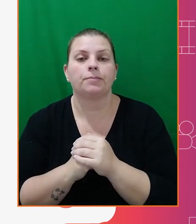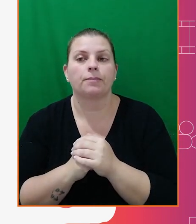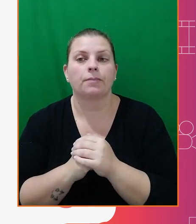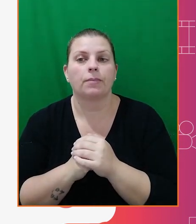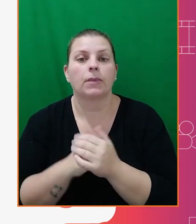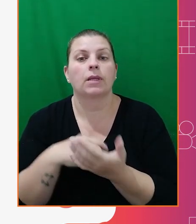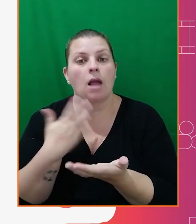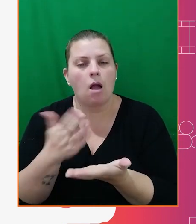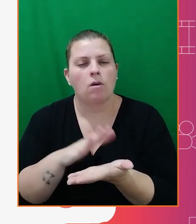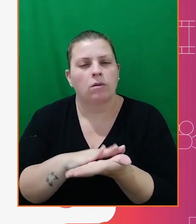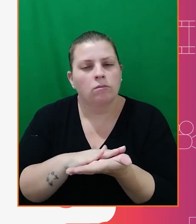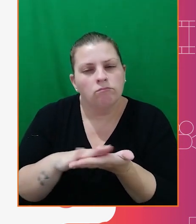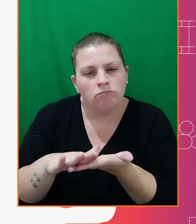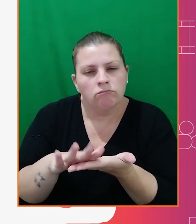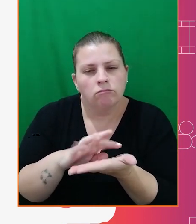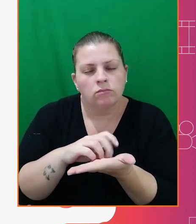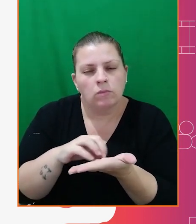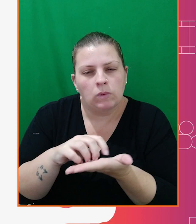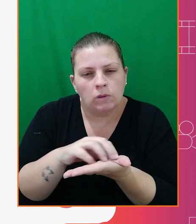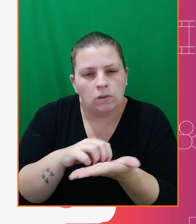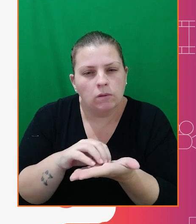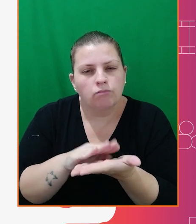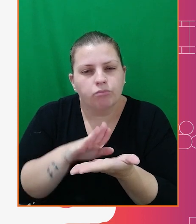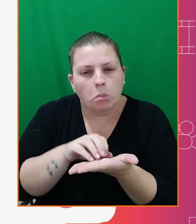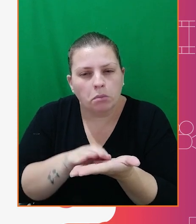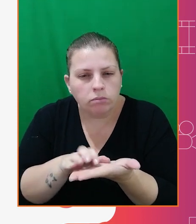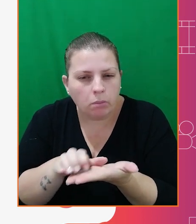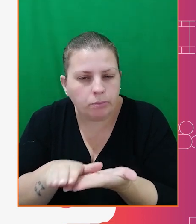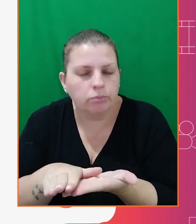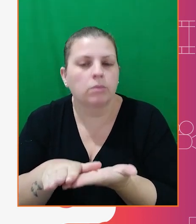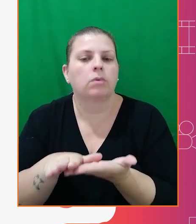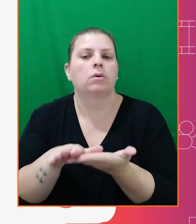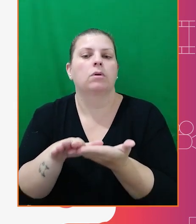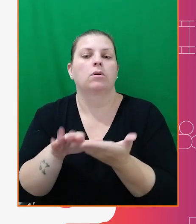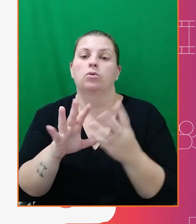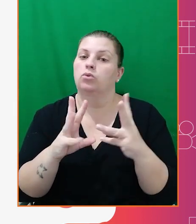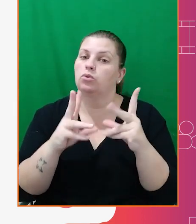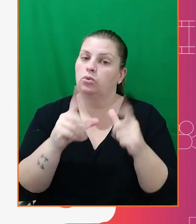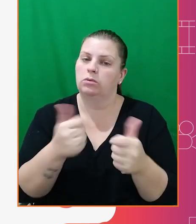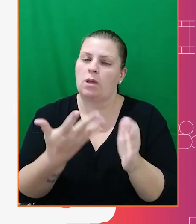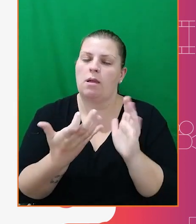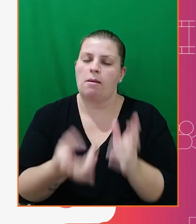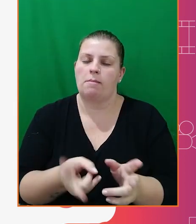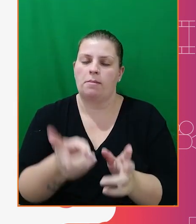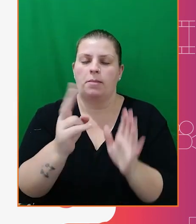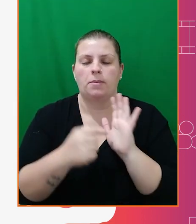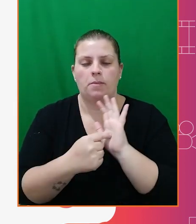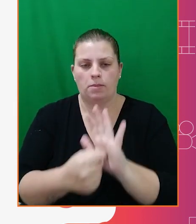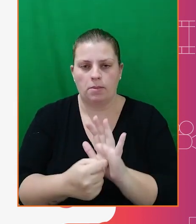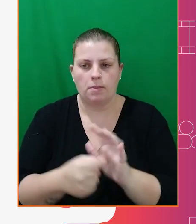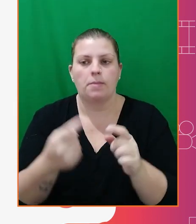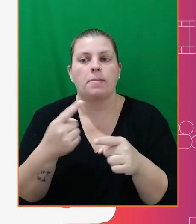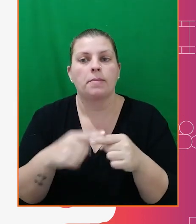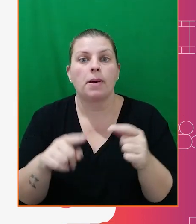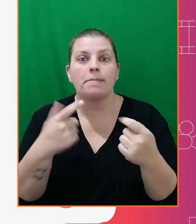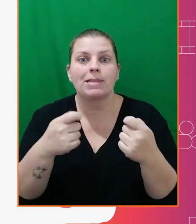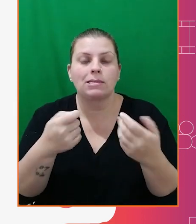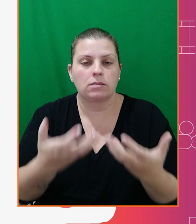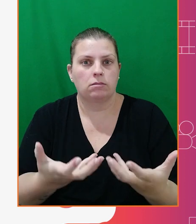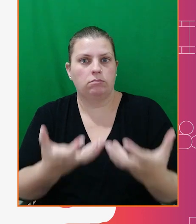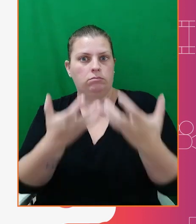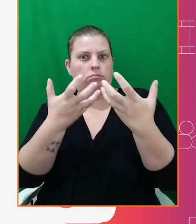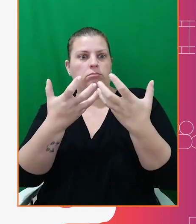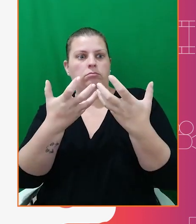são utilizadas em toda parte, mas o interessante é que elas estejam em maior evidência